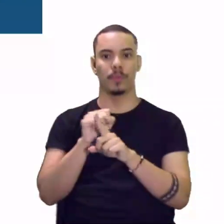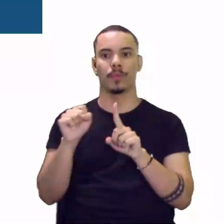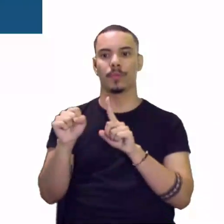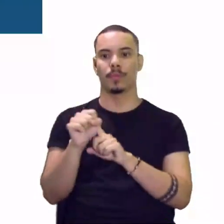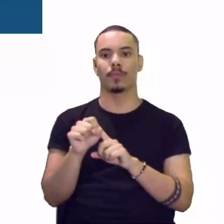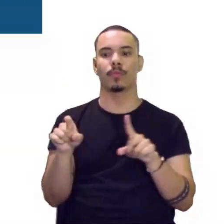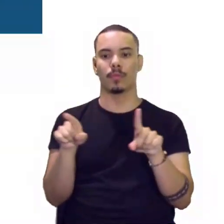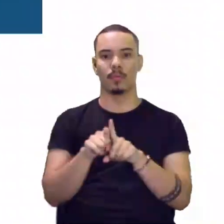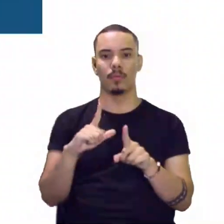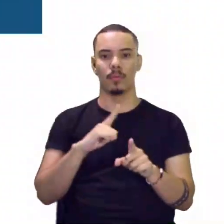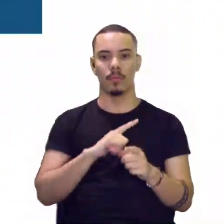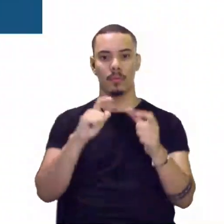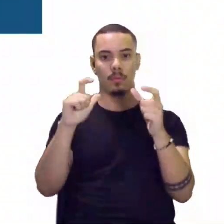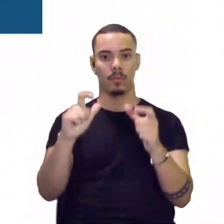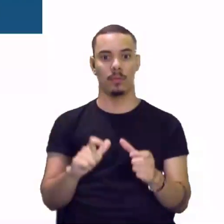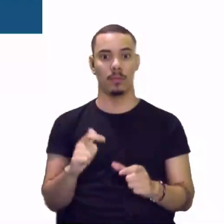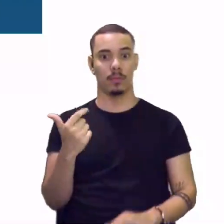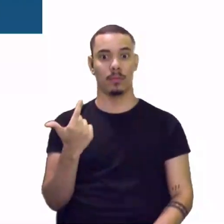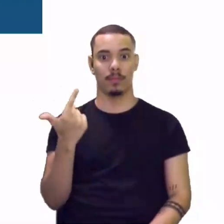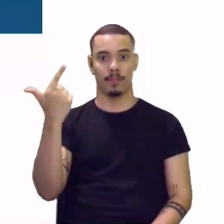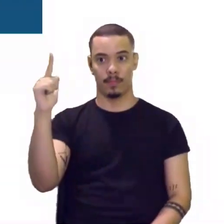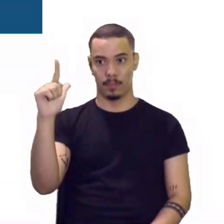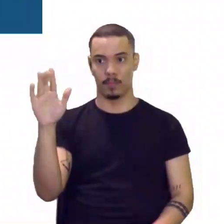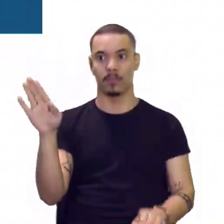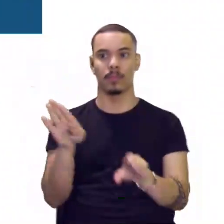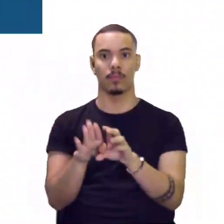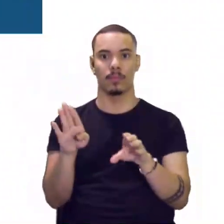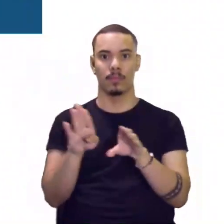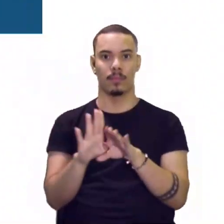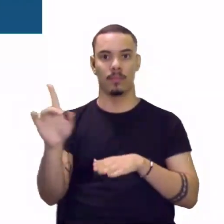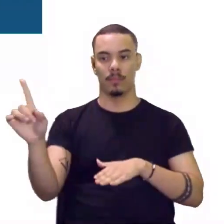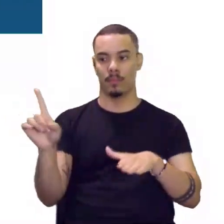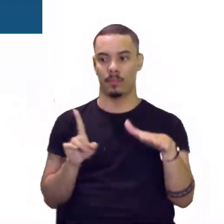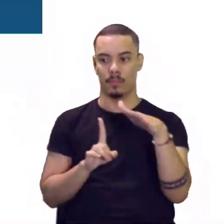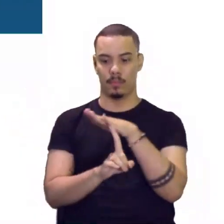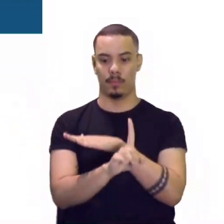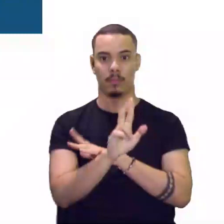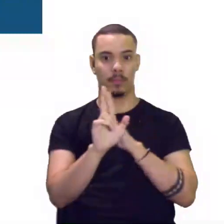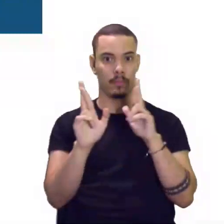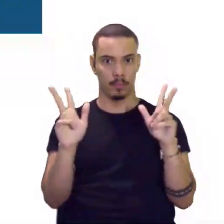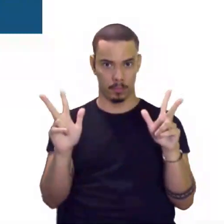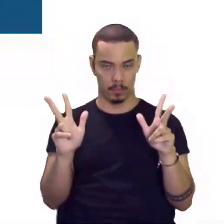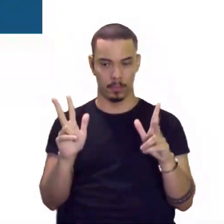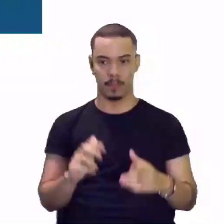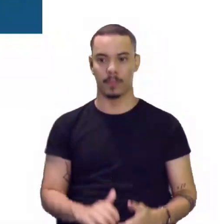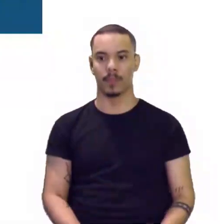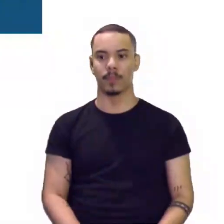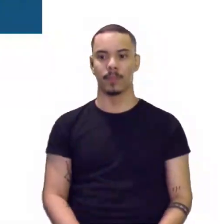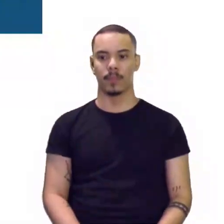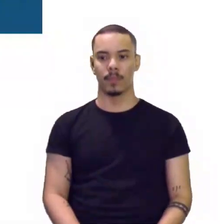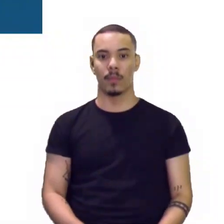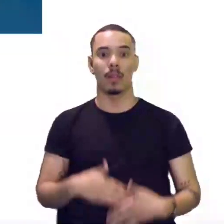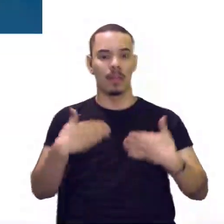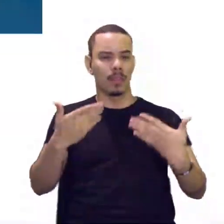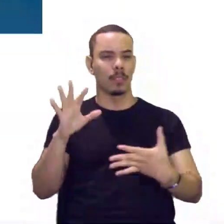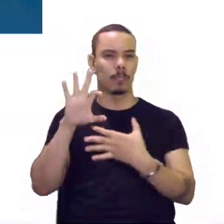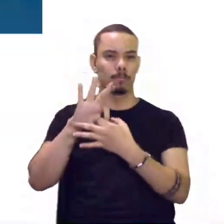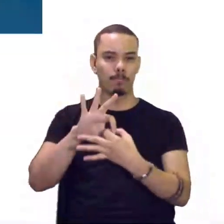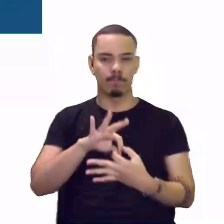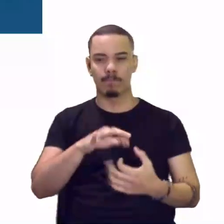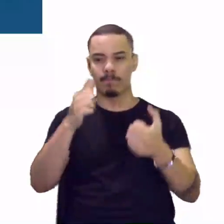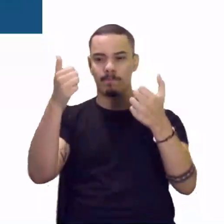ainda tem lugares que são outras civilizações. Não é isso, professor? Muito bem. Vamos lá, continuando. Contextualizando